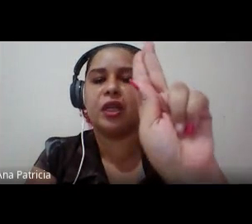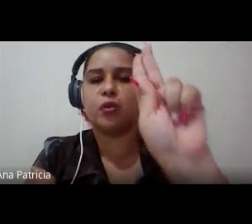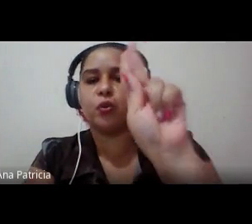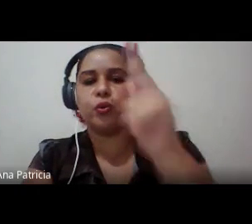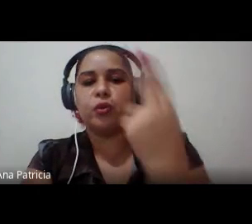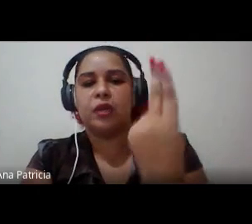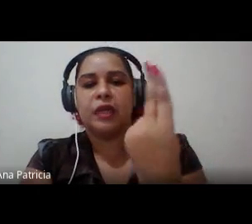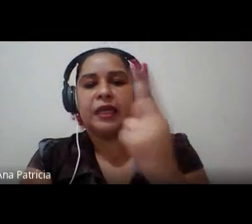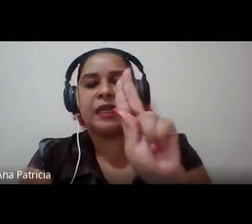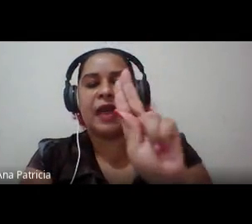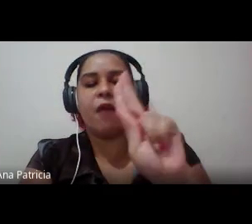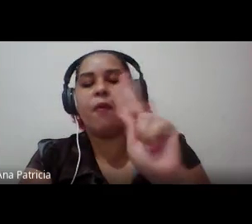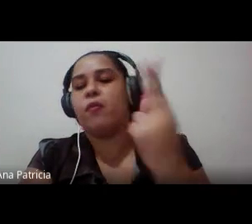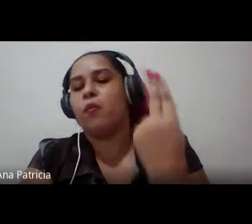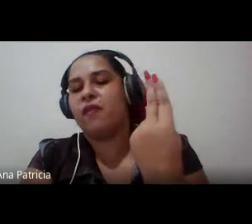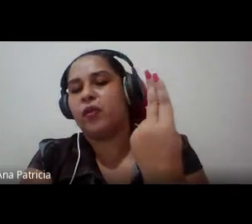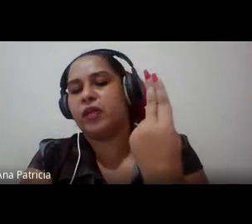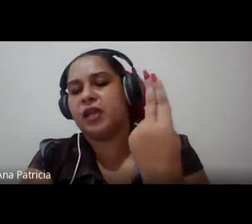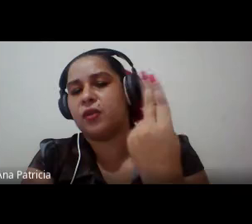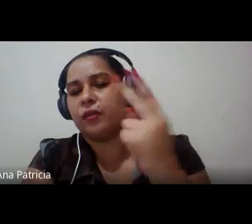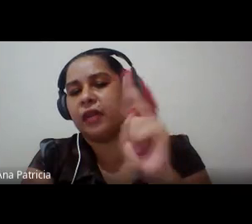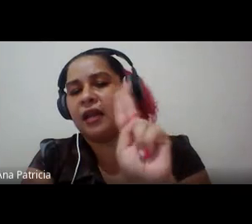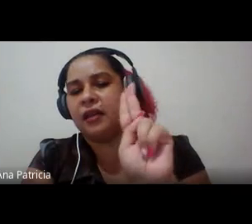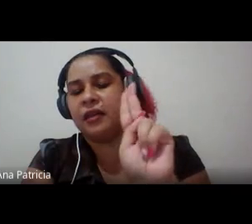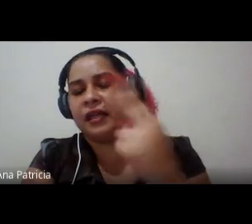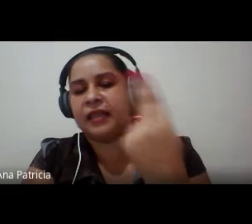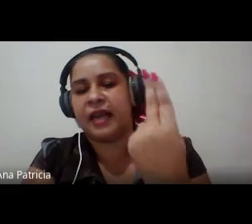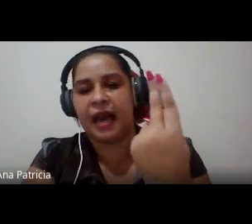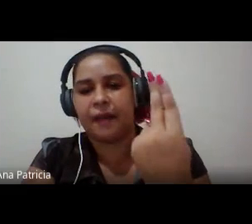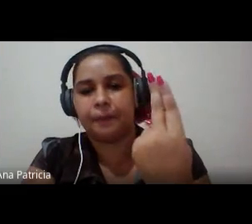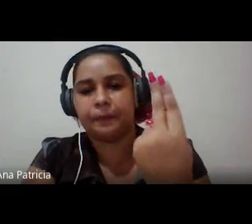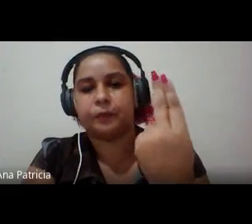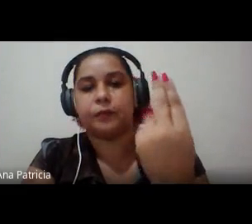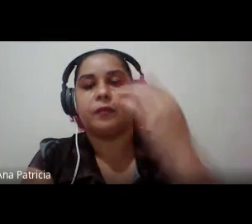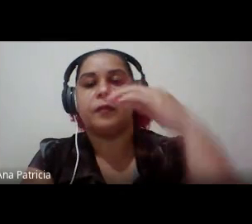dedinhos juntos e dá uma voltinha só, tá? Letra H.